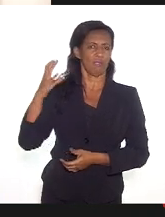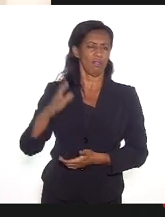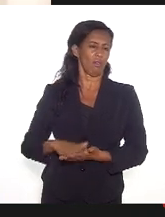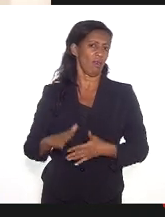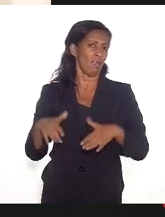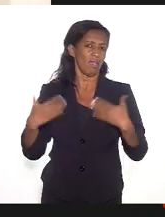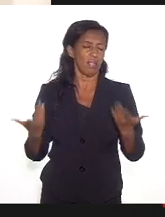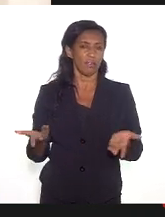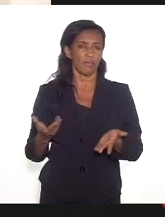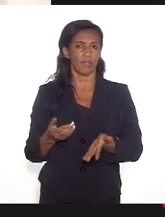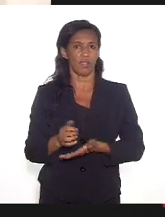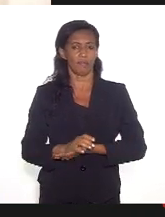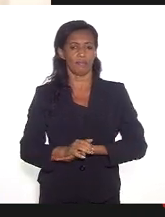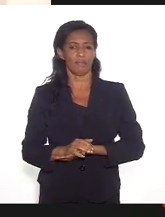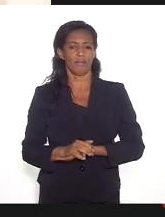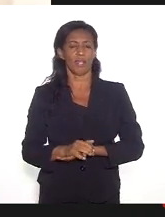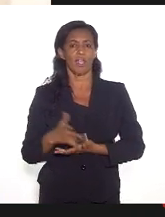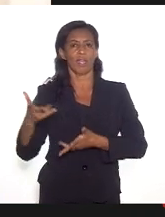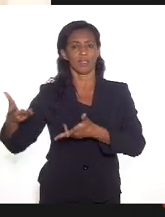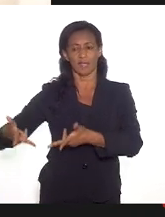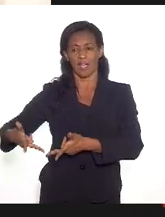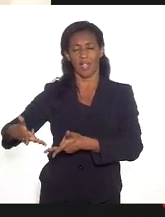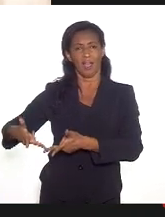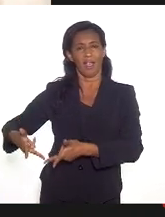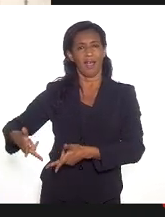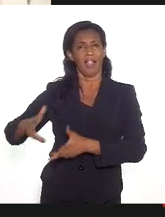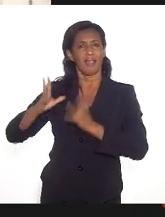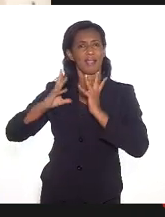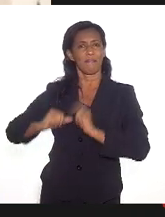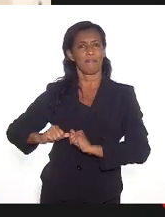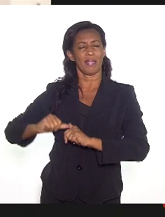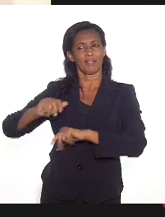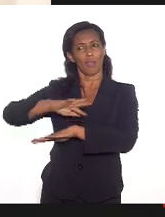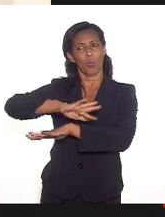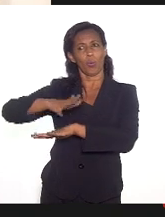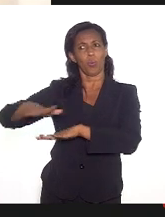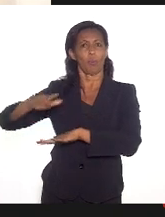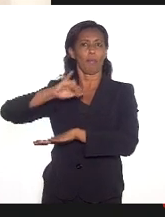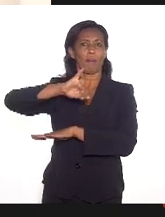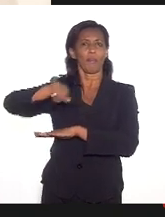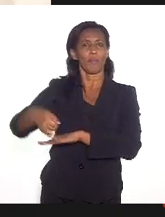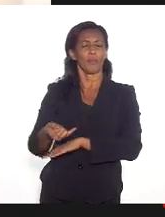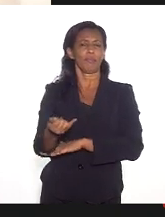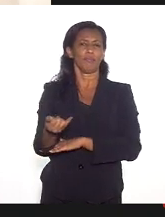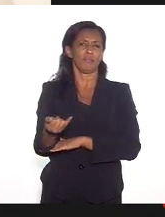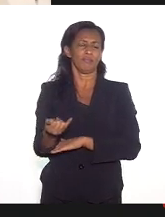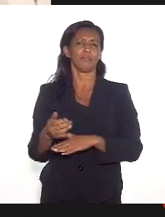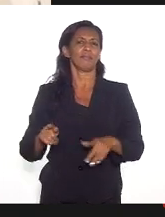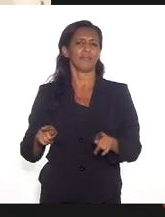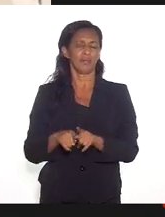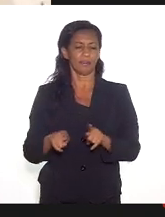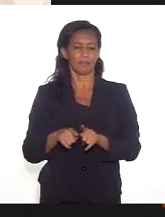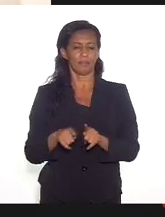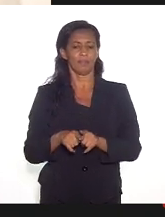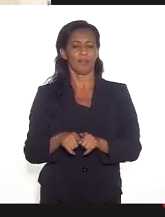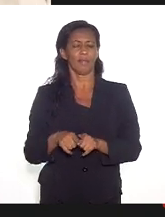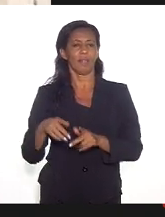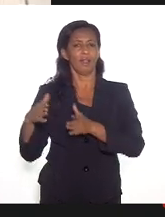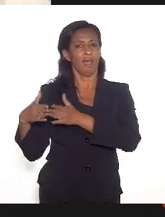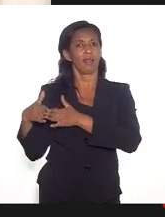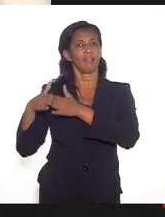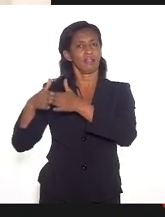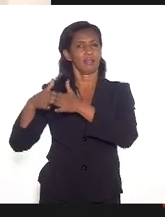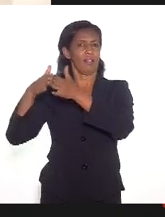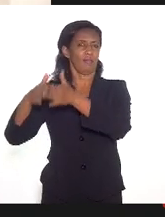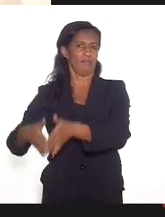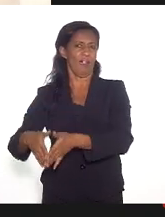quer dizer, esse encaminhamento, essa dragagem, que eu acho que é muito importante para a gente aproveitar as oportunidades que é ali com o naval,